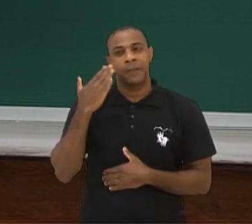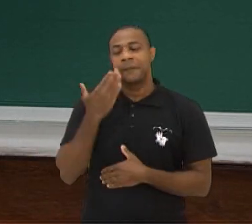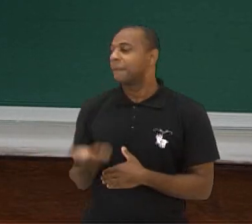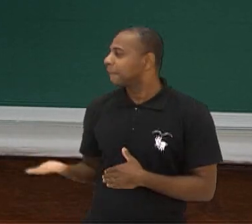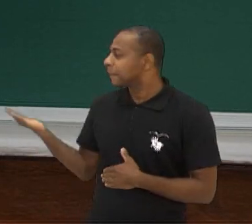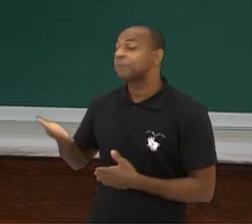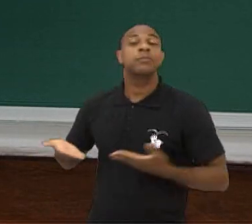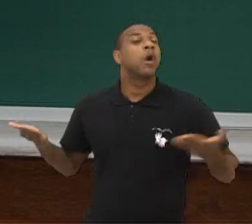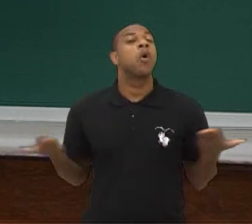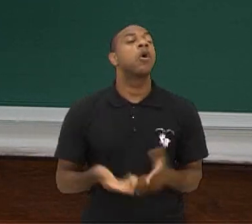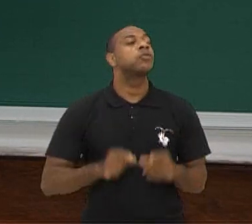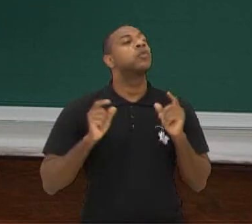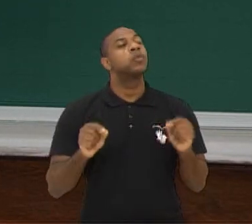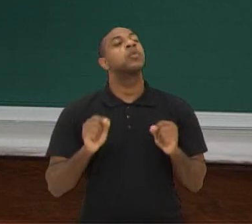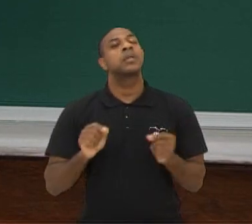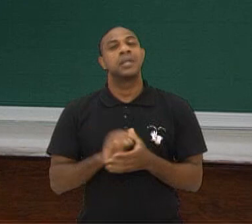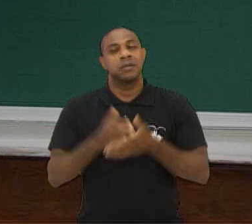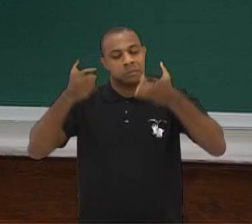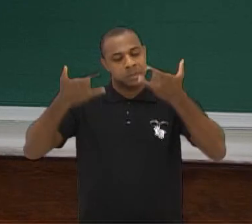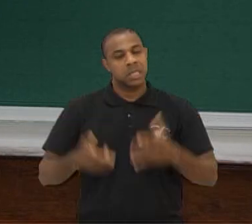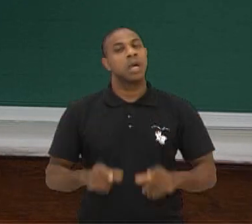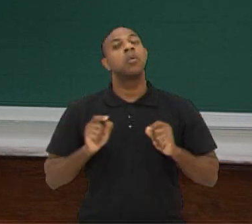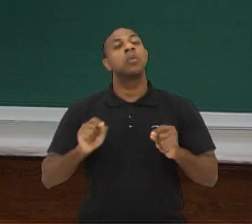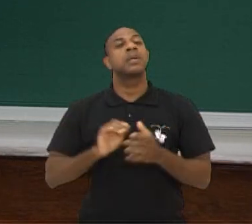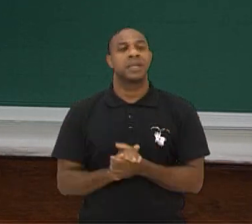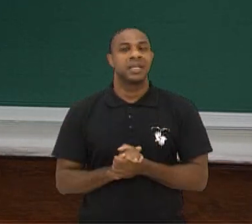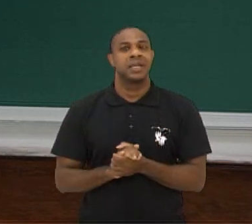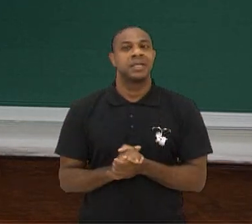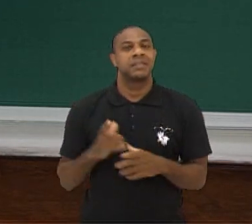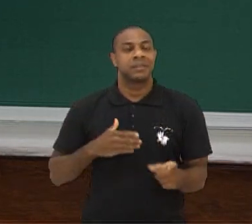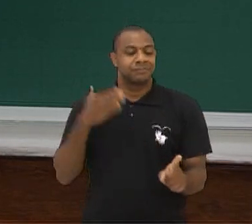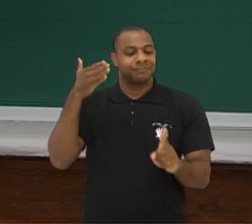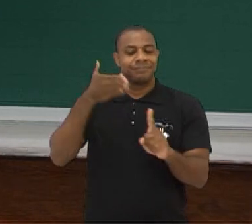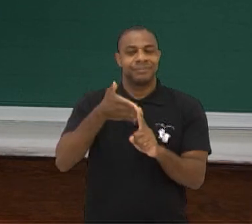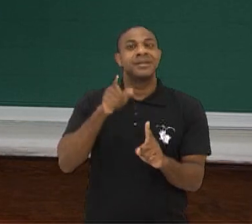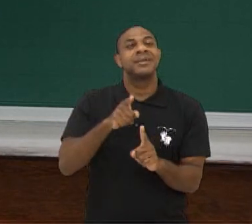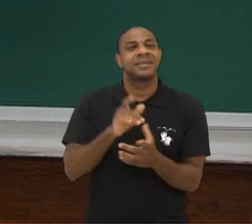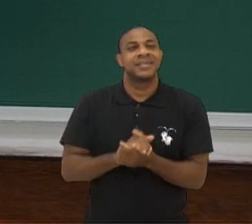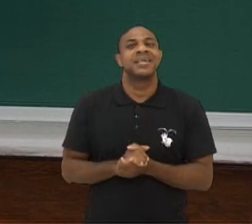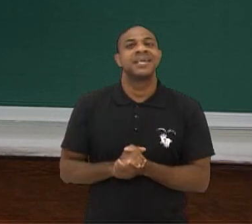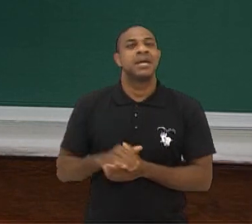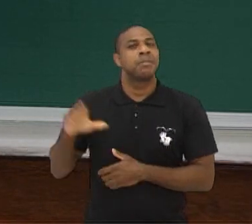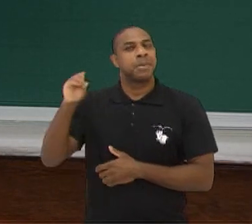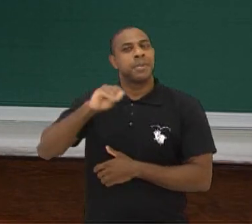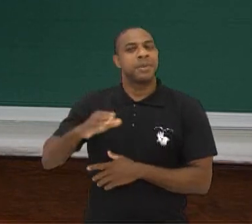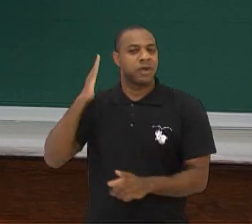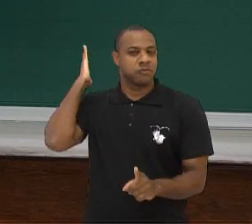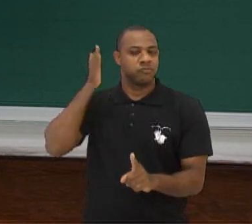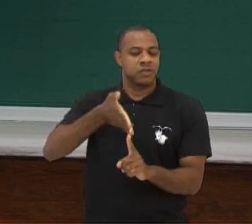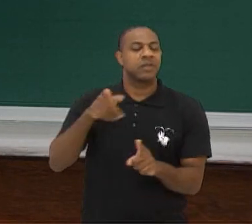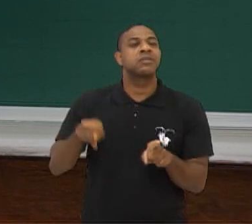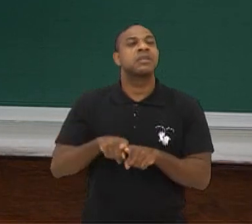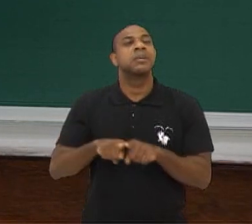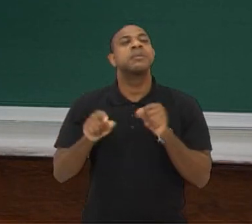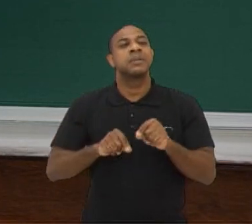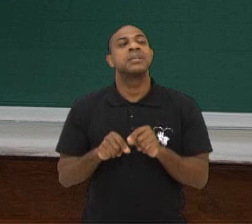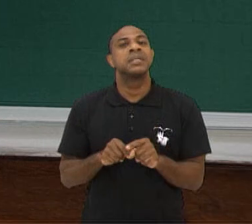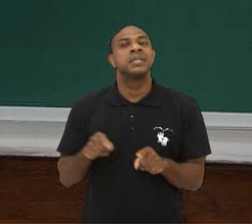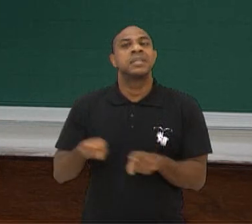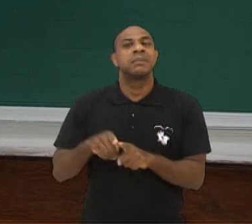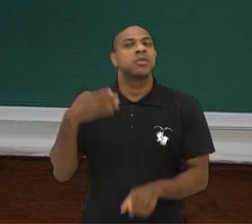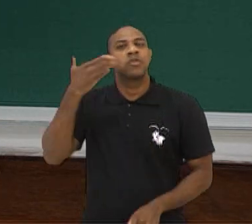também hoje a gente vai retomar um pouquinho a questão do discurso direto, da fala direta de alguém, né, e do